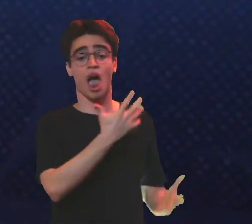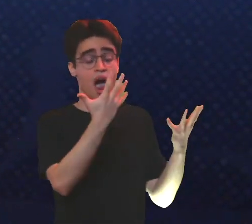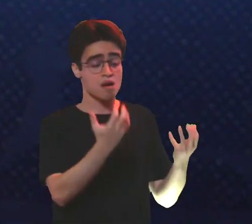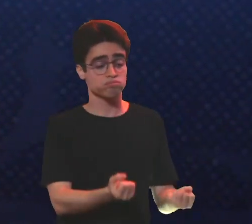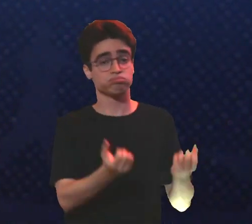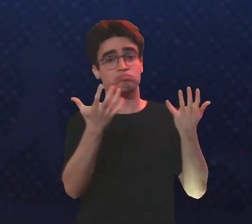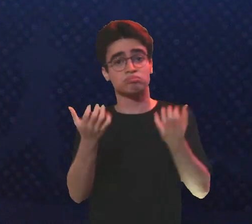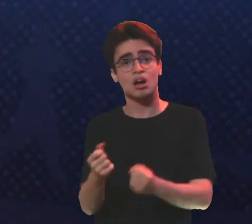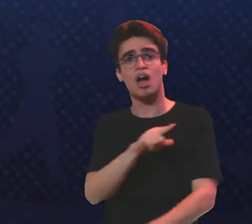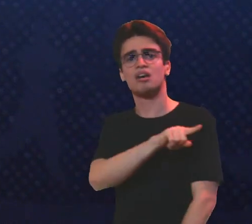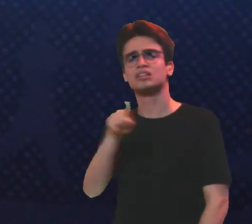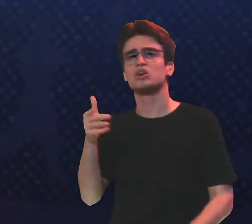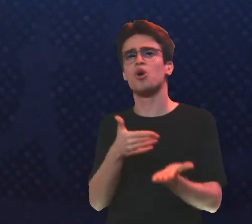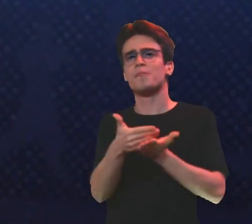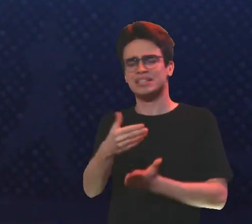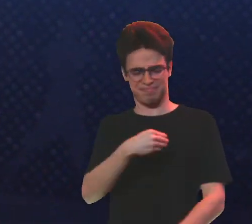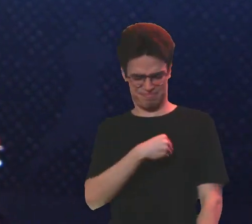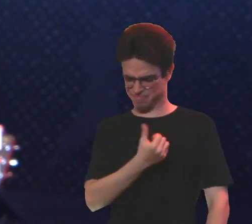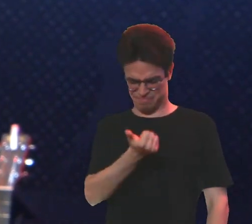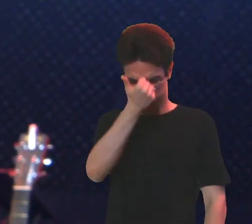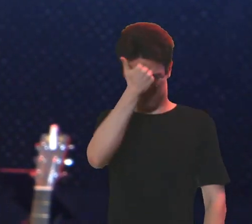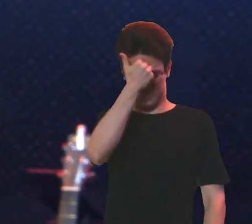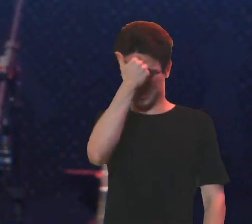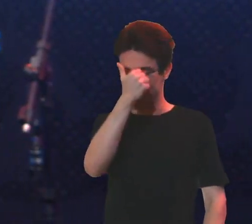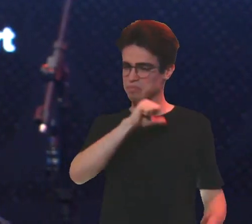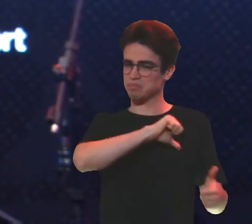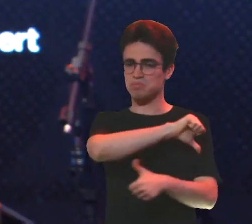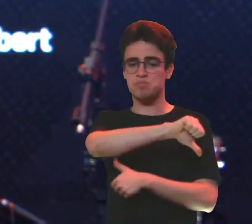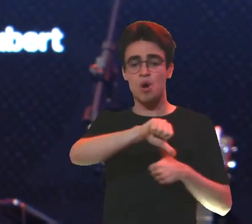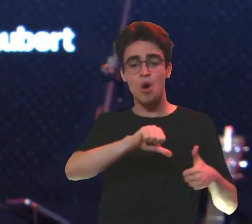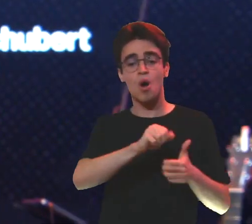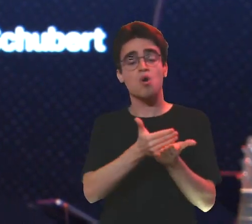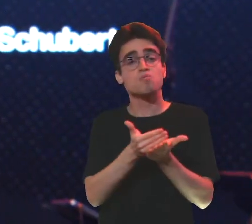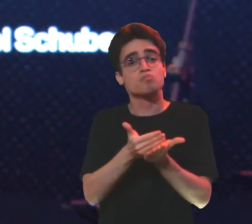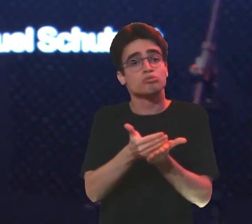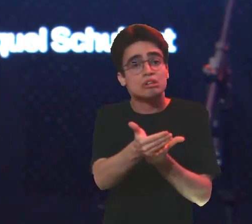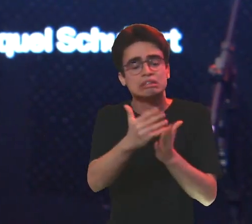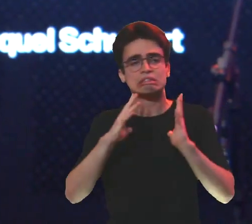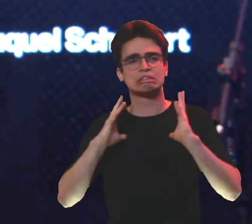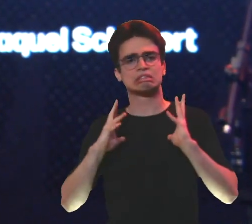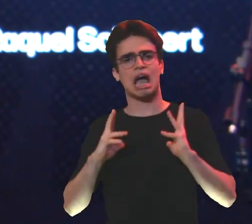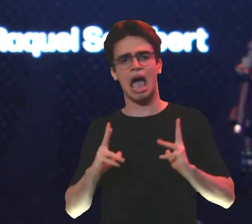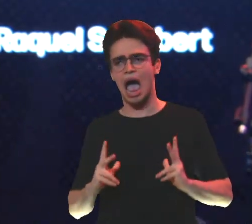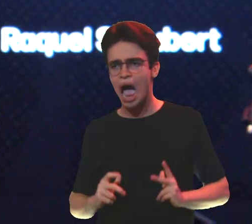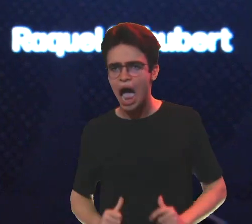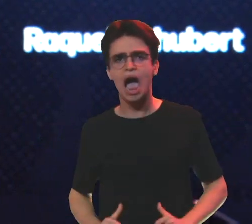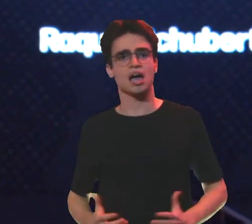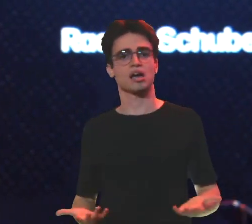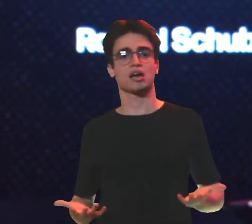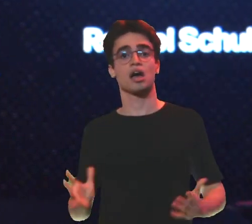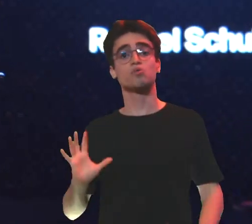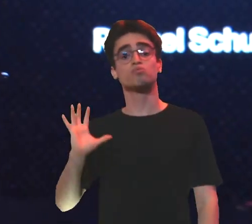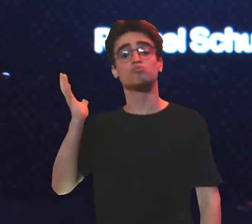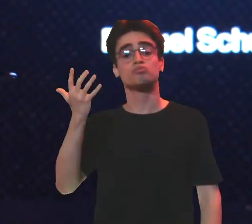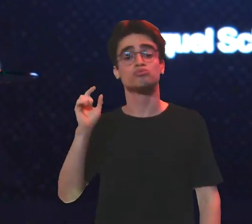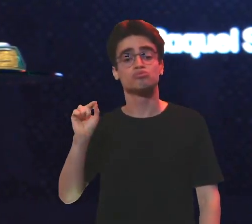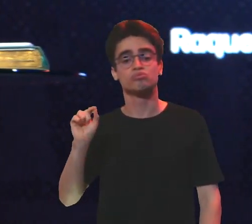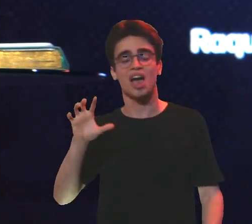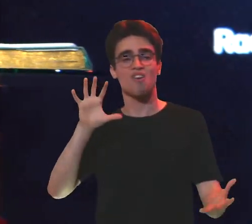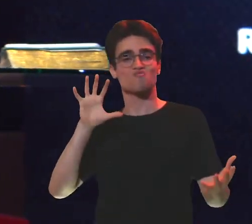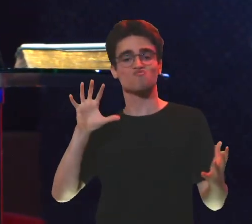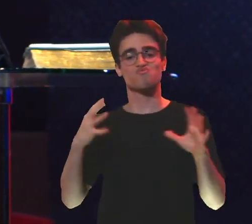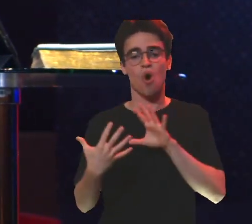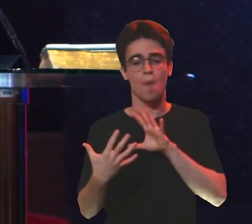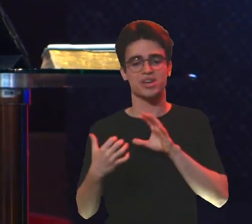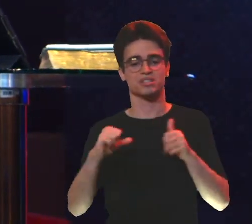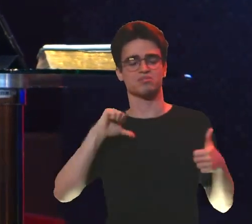arrepender dos seus pecados, começam a se santificar e buscar a Deus. E acontece uma transformação, as pessoas